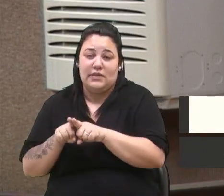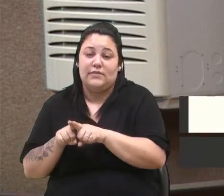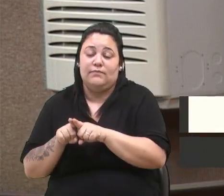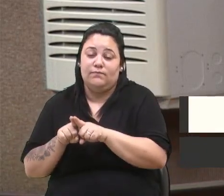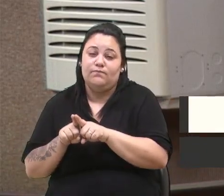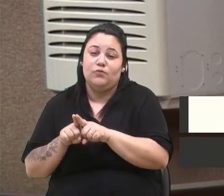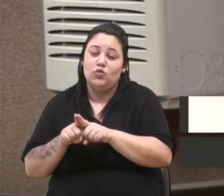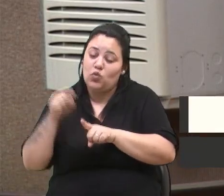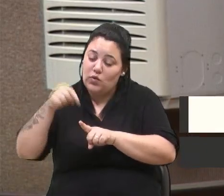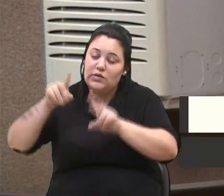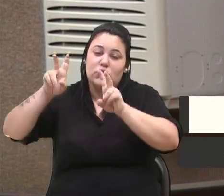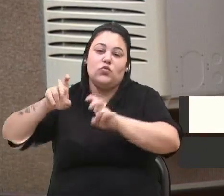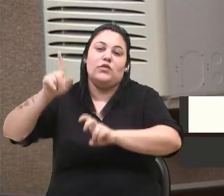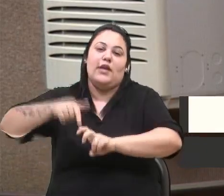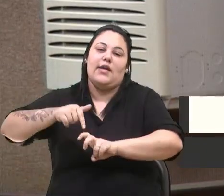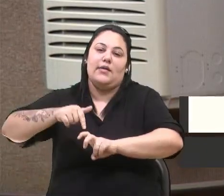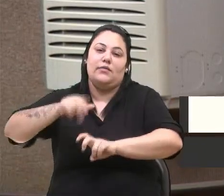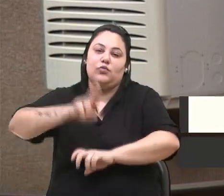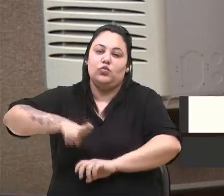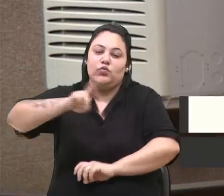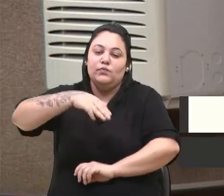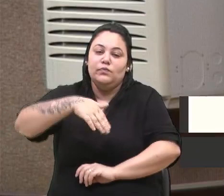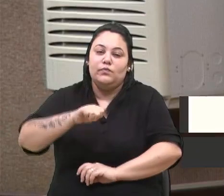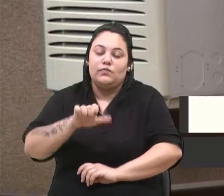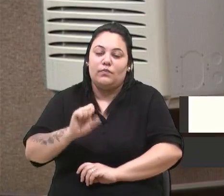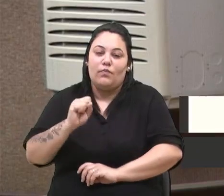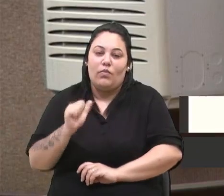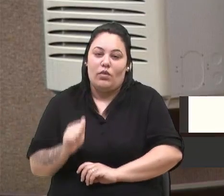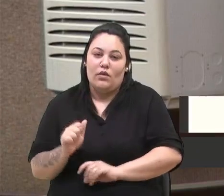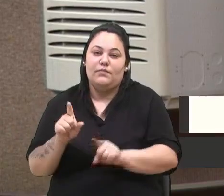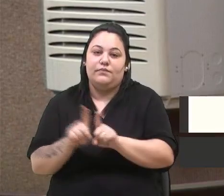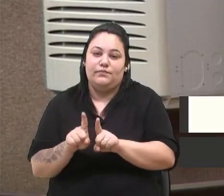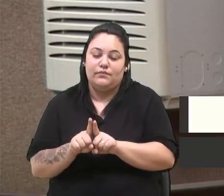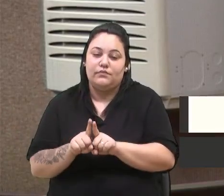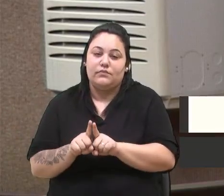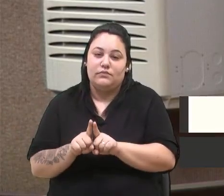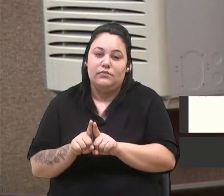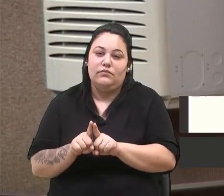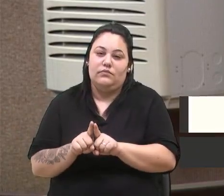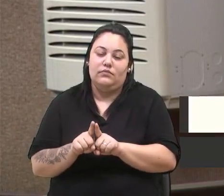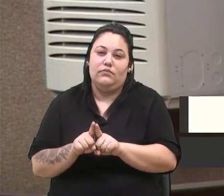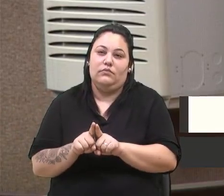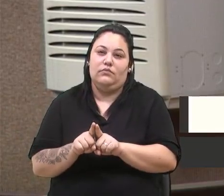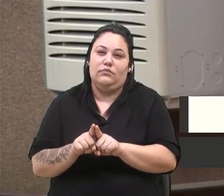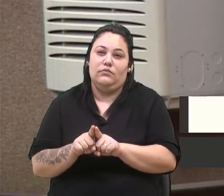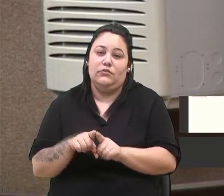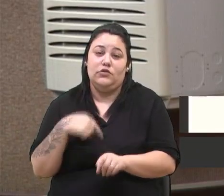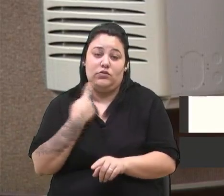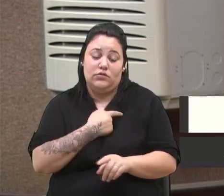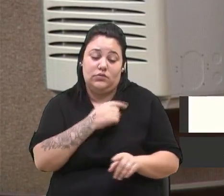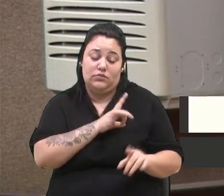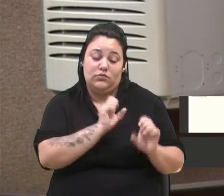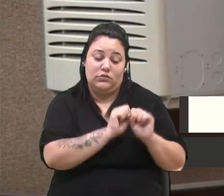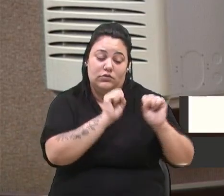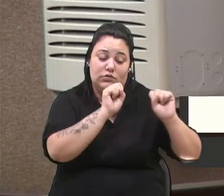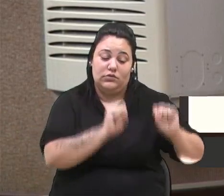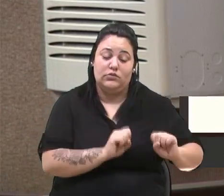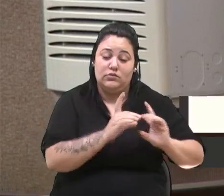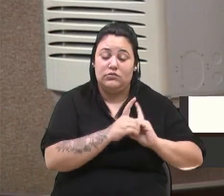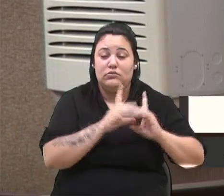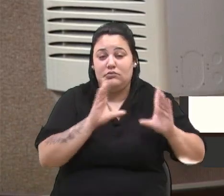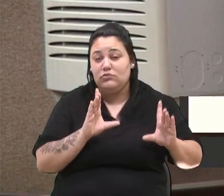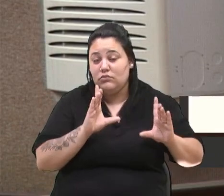que é a ocupação da Maesa. E nós estamos num sistema republicano, democrático,